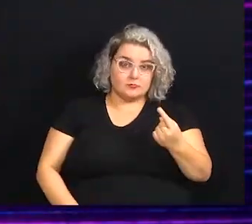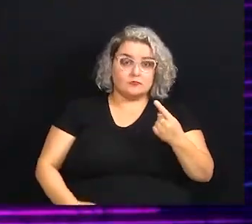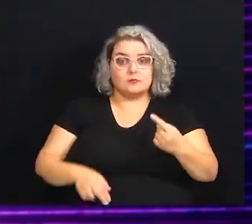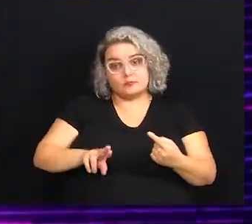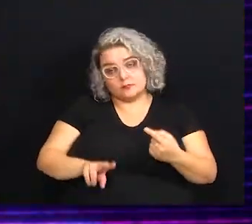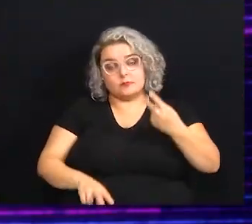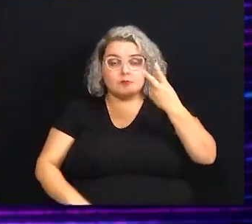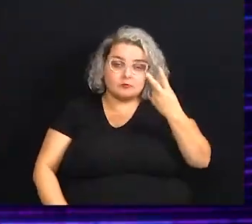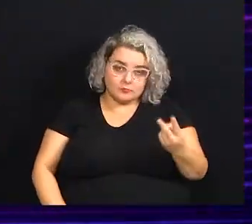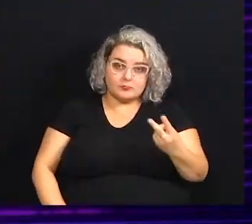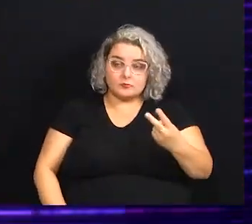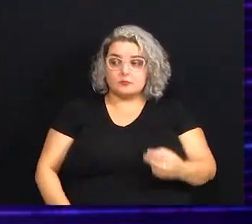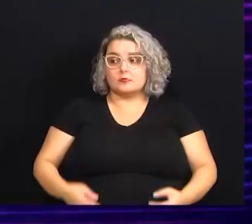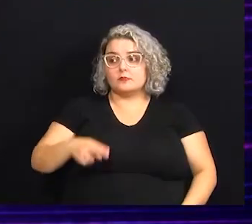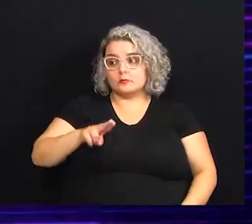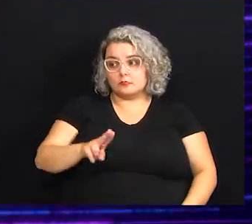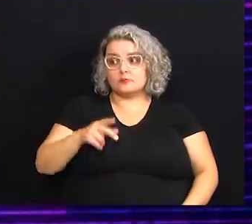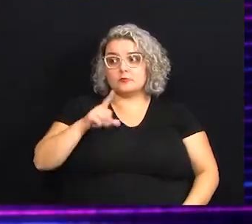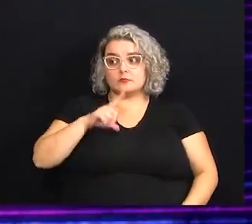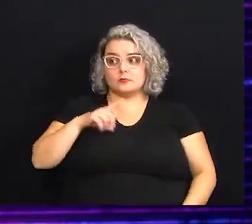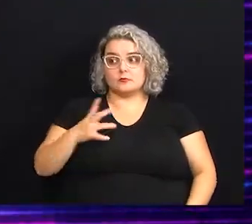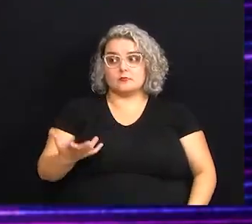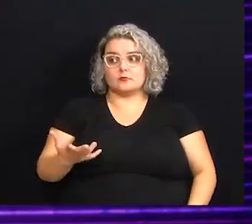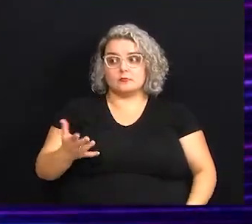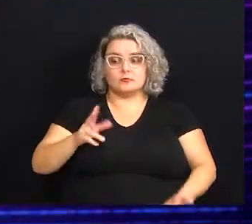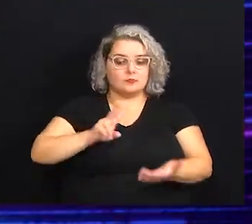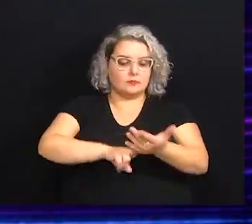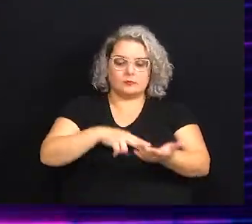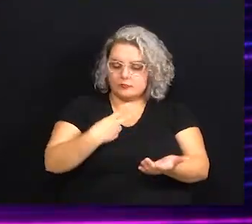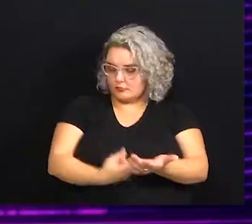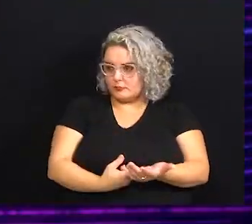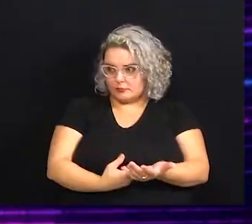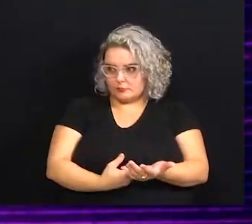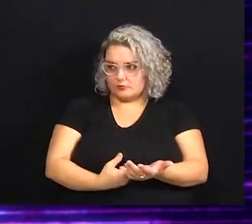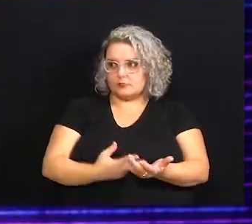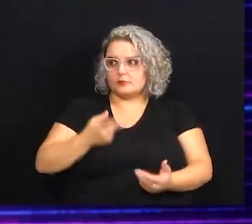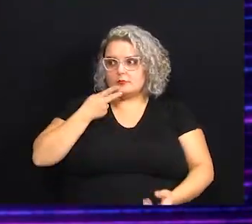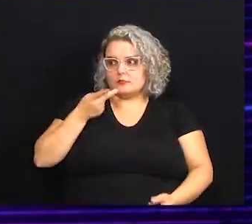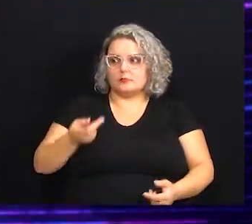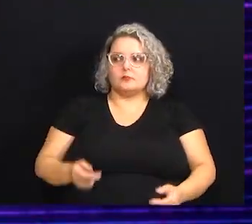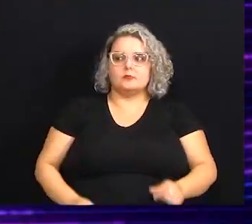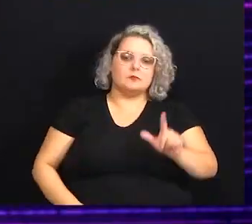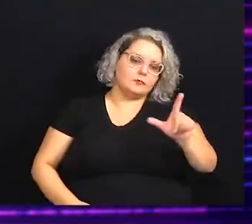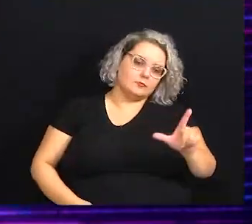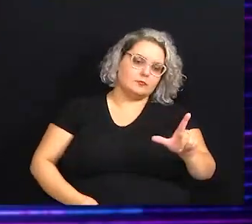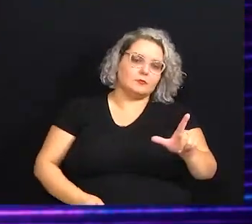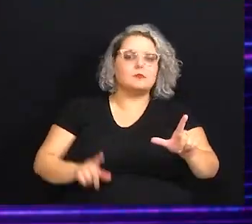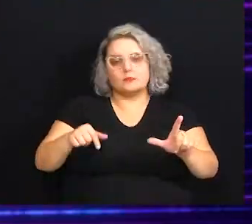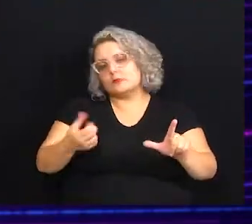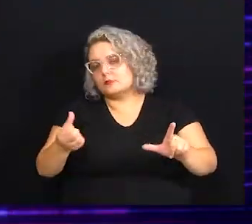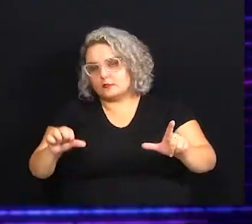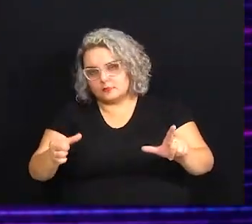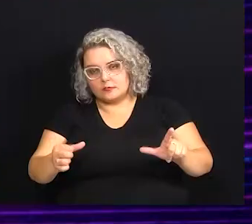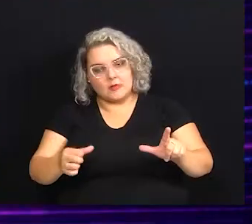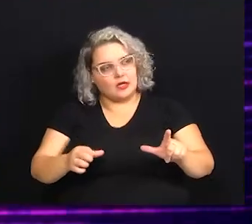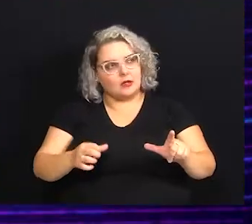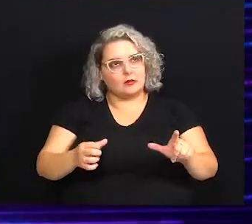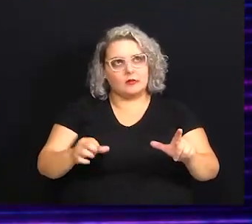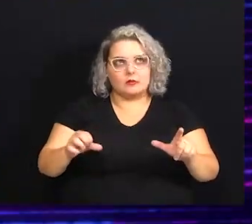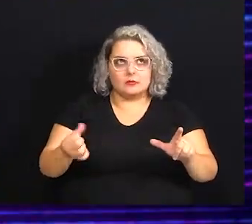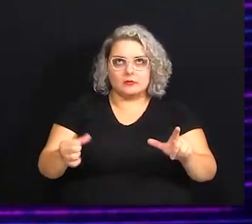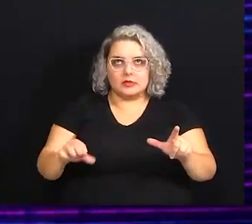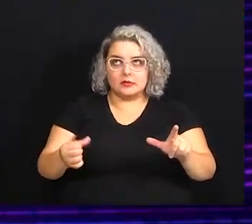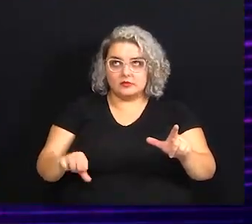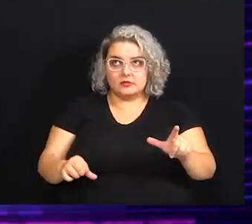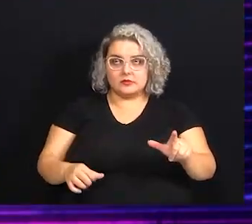duas, ou você tem aquela abordagem literal de tradução. É igual eu tava aqui falando, tipo, o L é de lésbica, o E é de... E